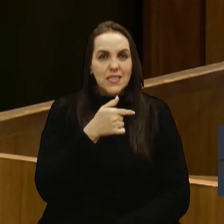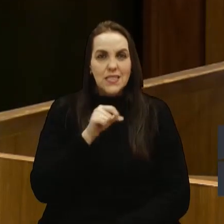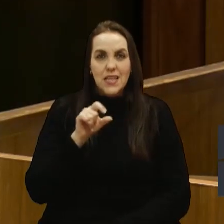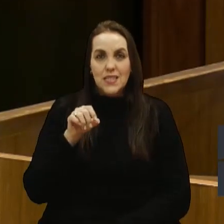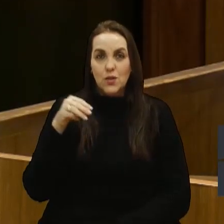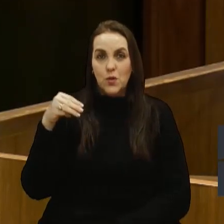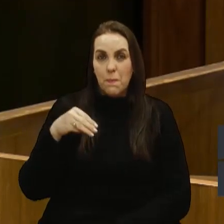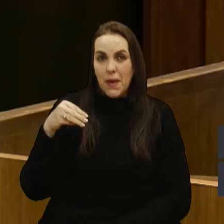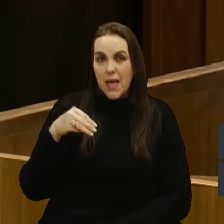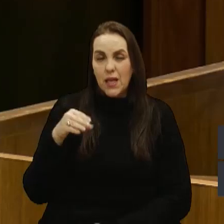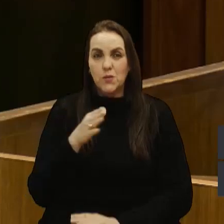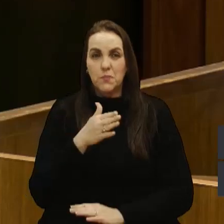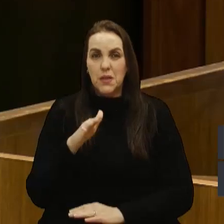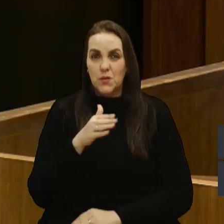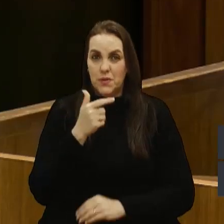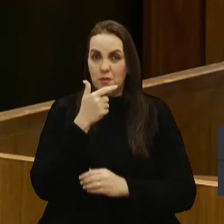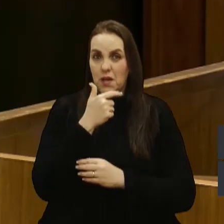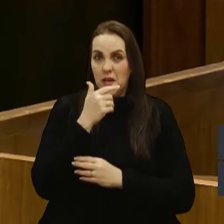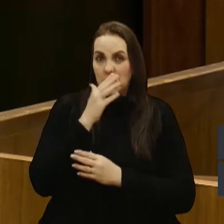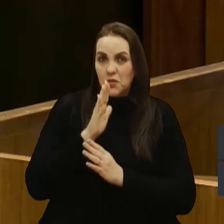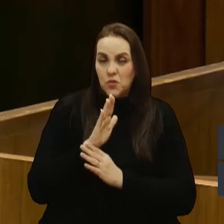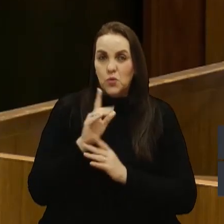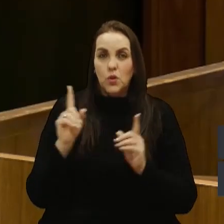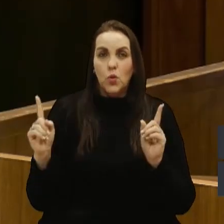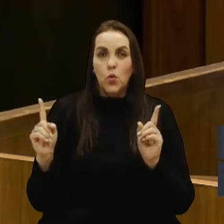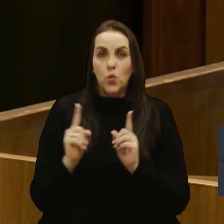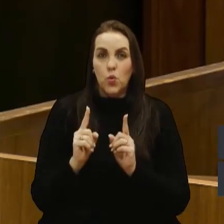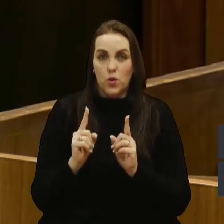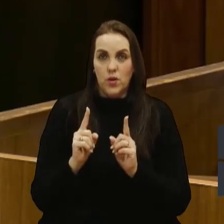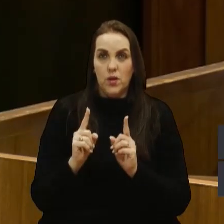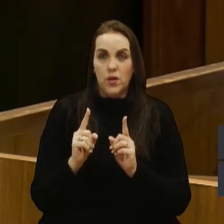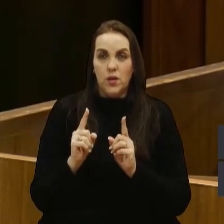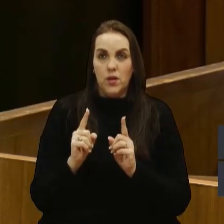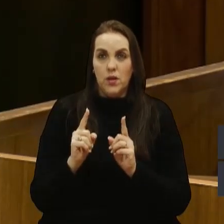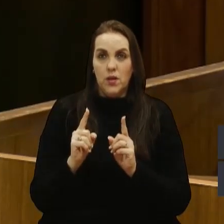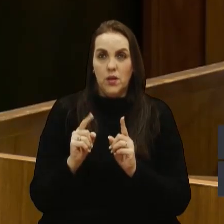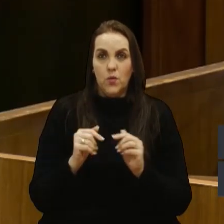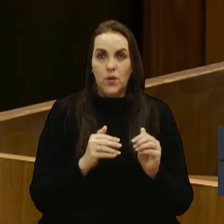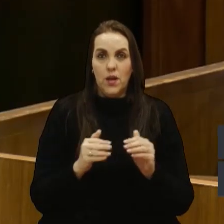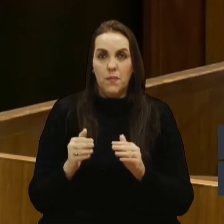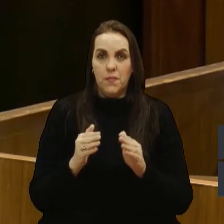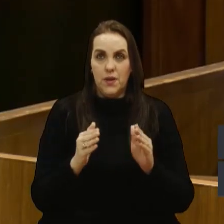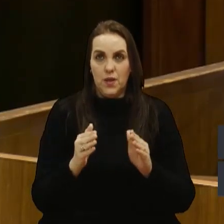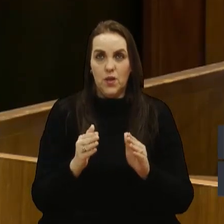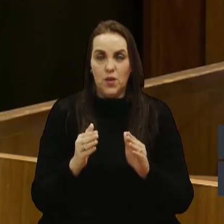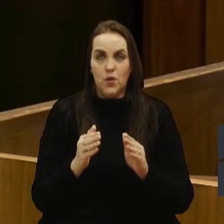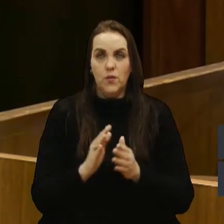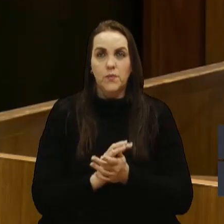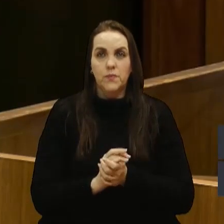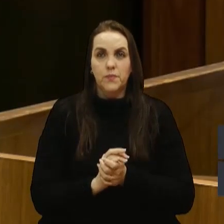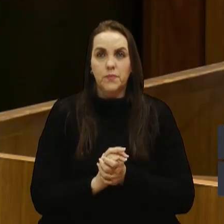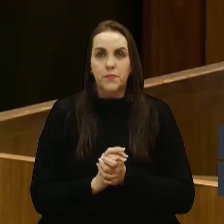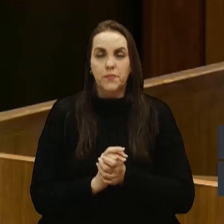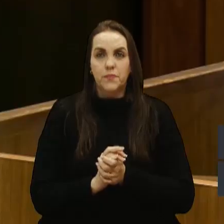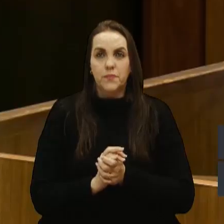o quanto encurta o trajeto. Uma declaração de líder, senhor presidente. Continua em